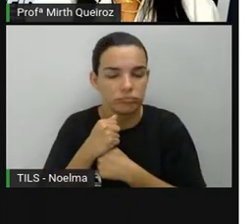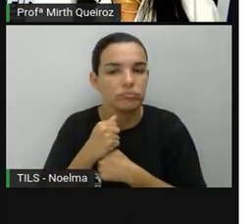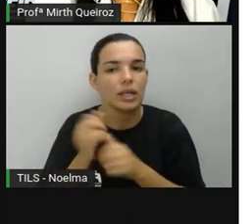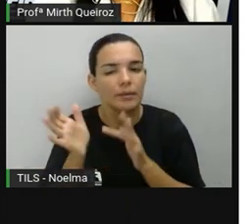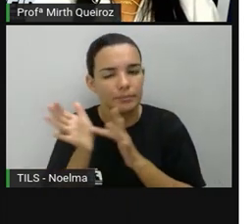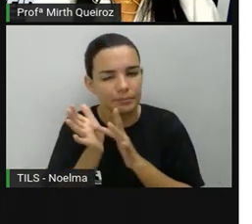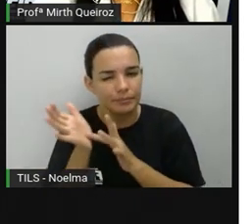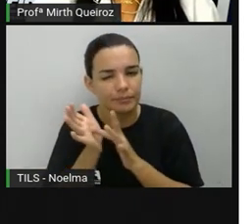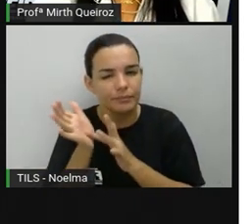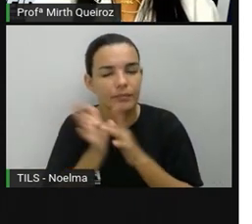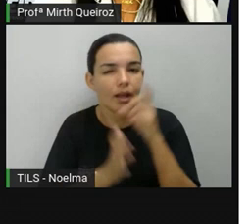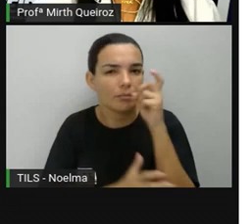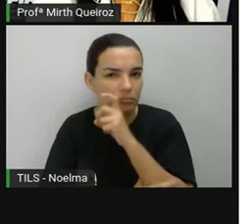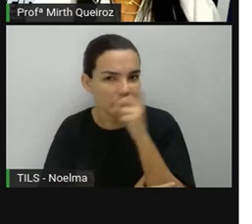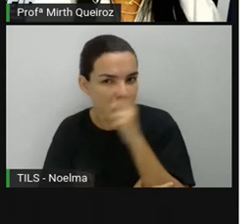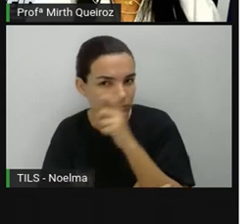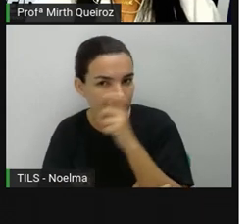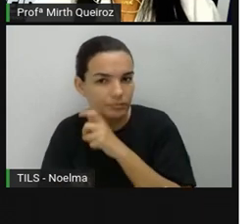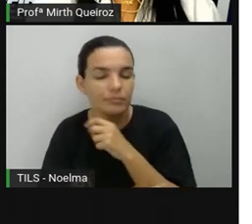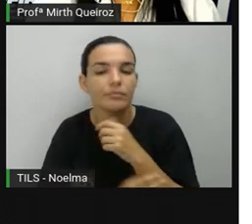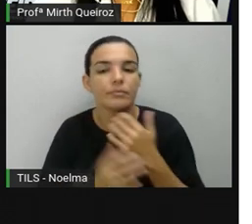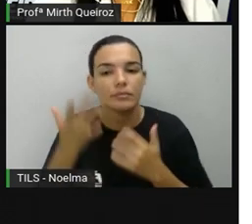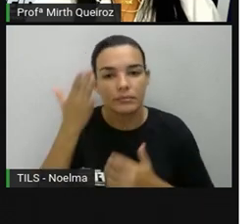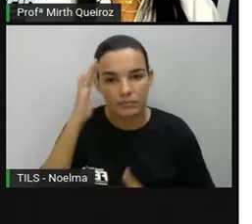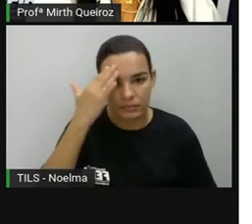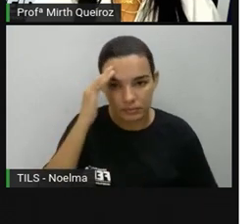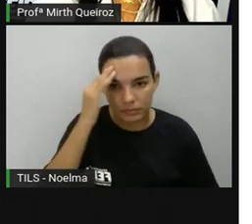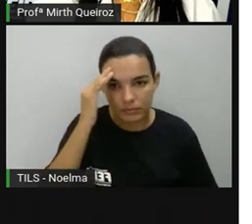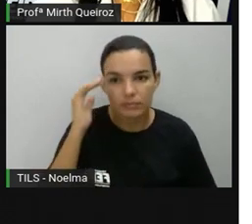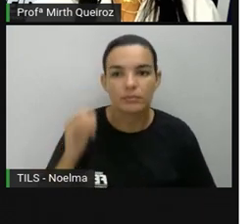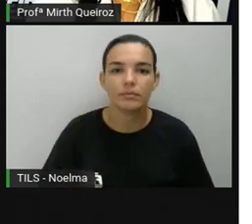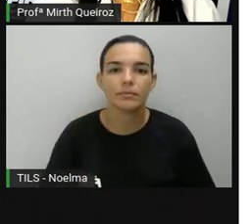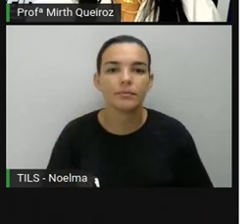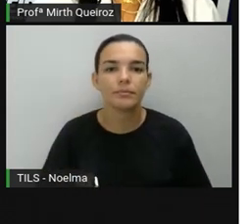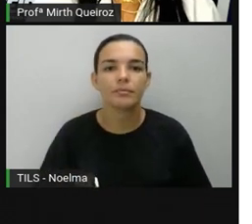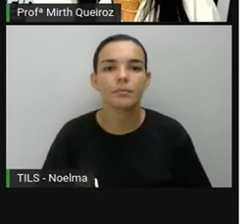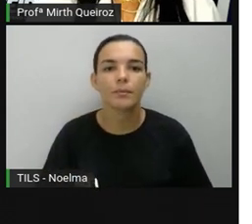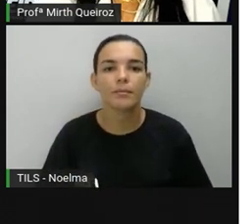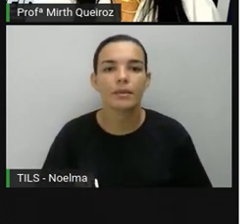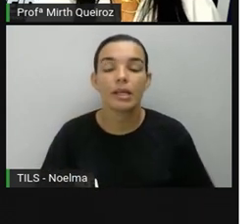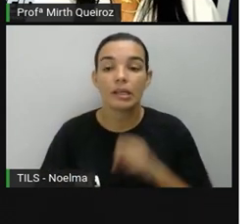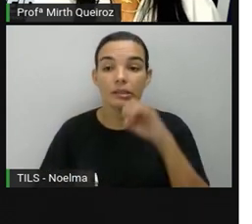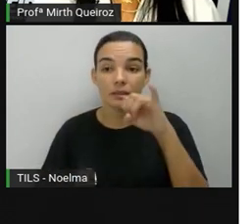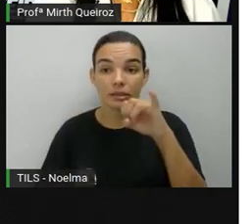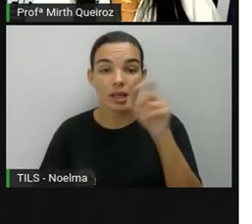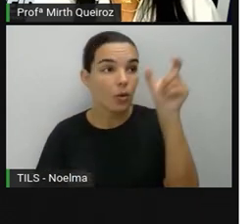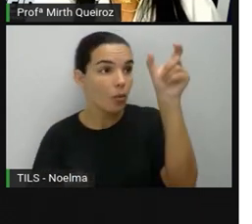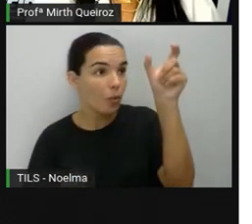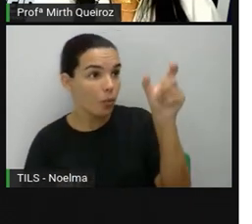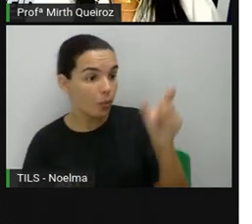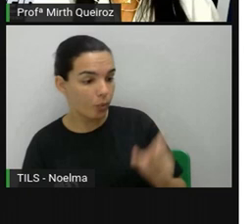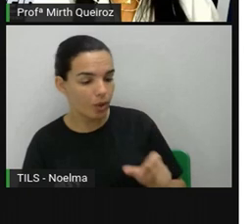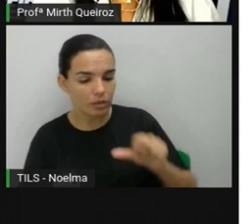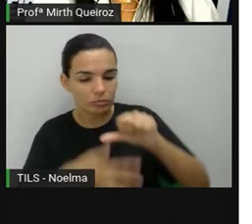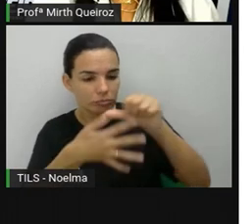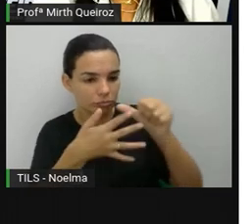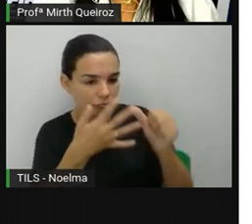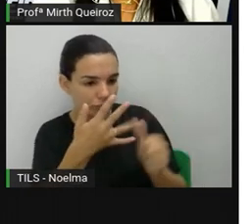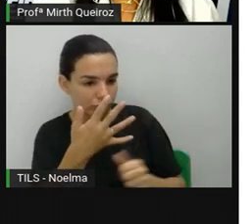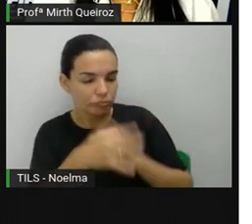fazer um plágio, né? Da sua assinatura. Se o perfil em redes